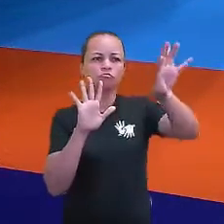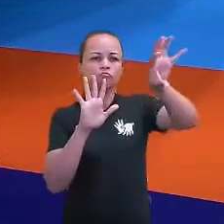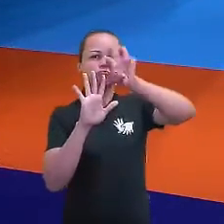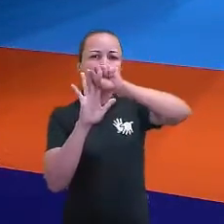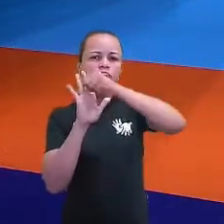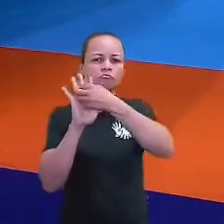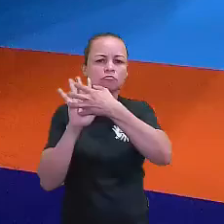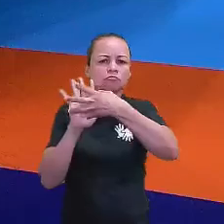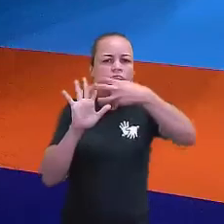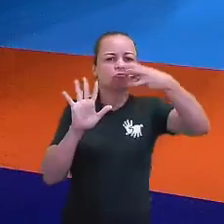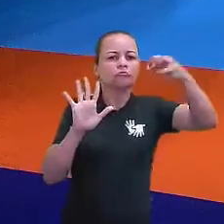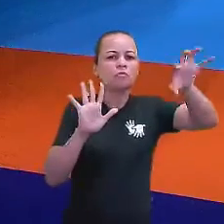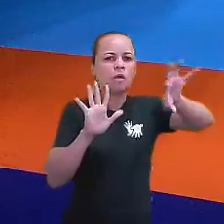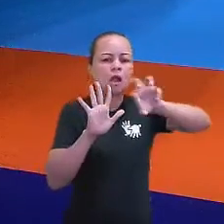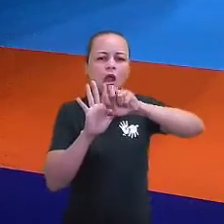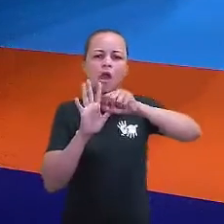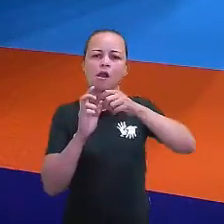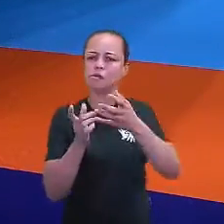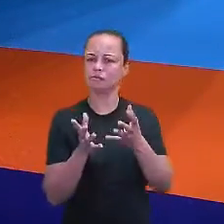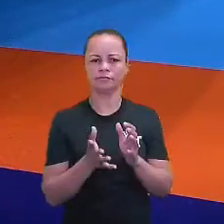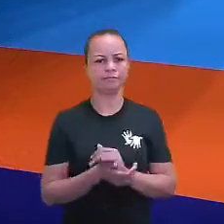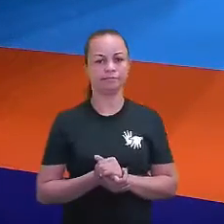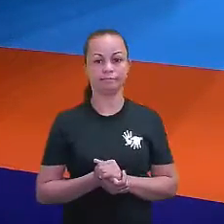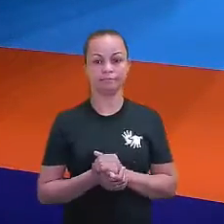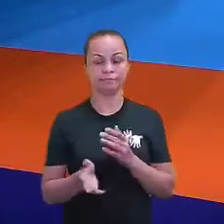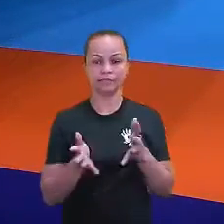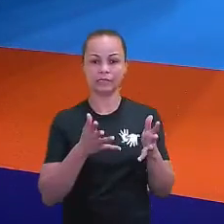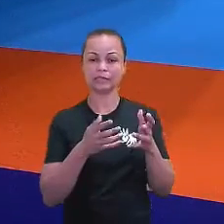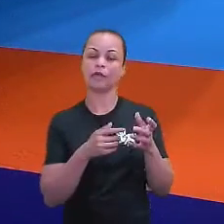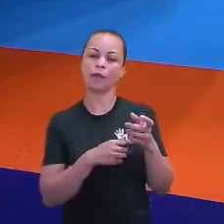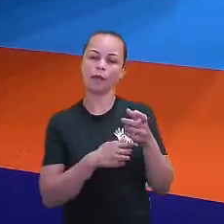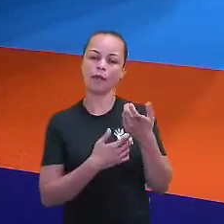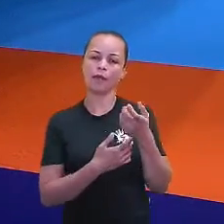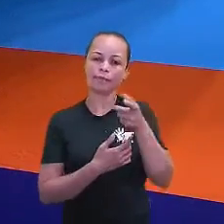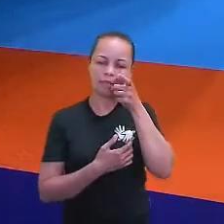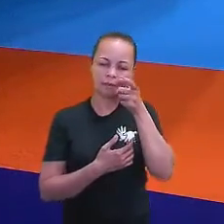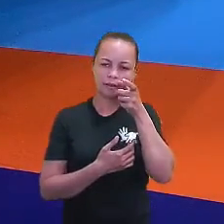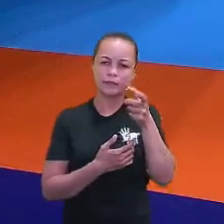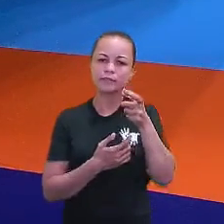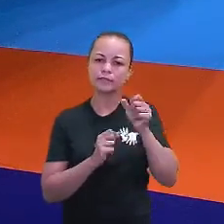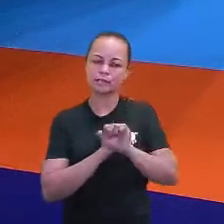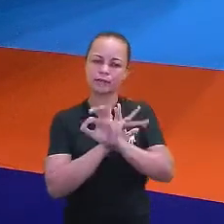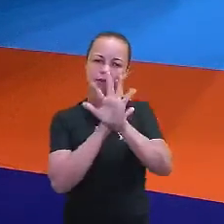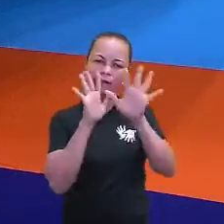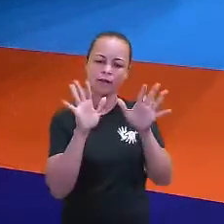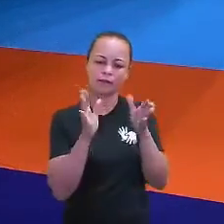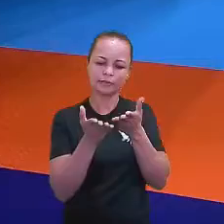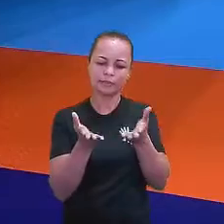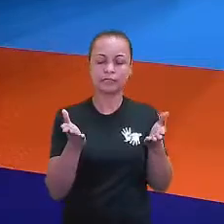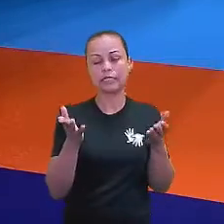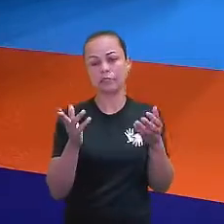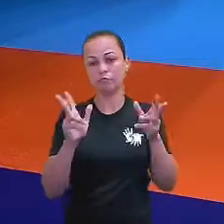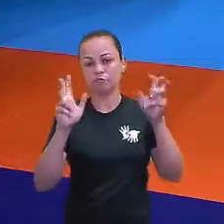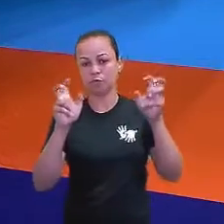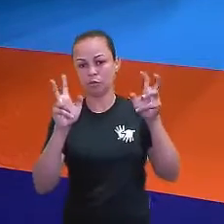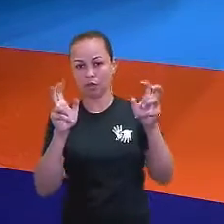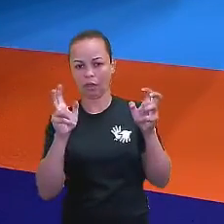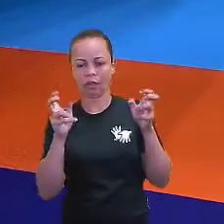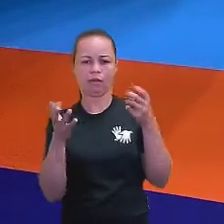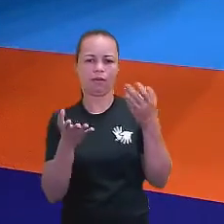de fazer a sua absorção. Então é interessante a gente deixar isso muito claro, porque isso tem tudo a ver com uma temática que está